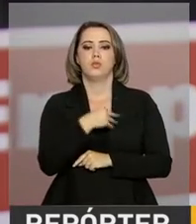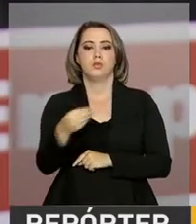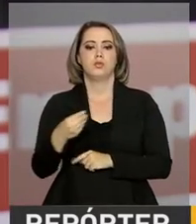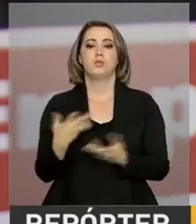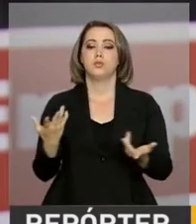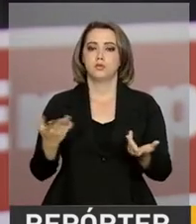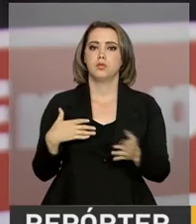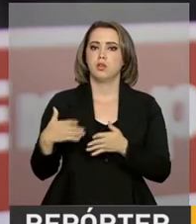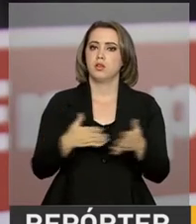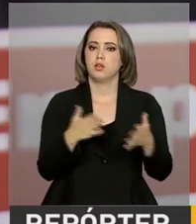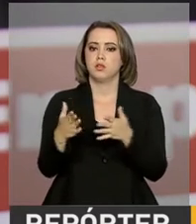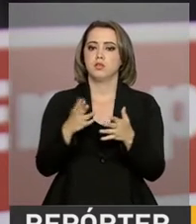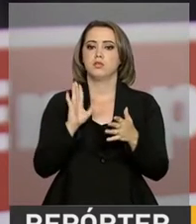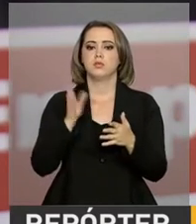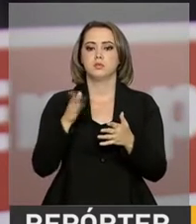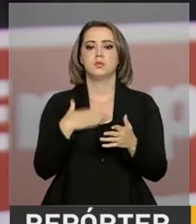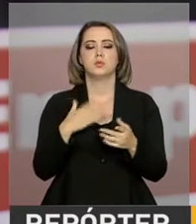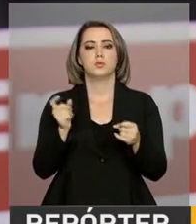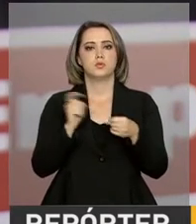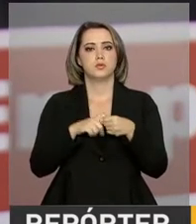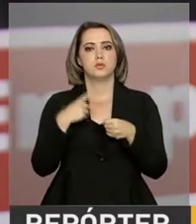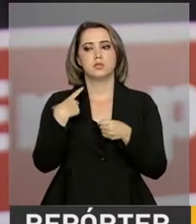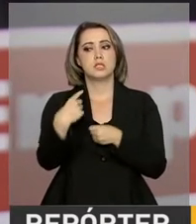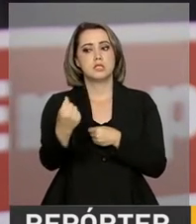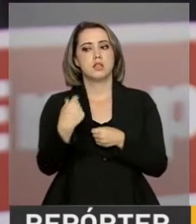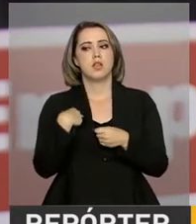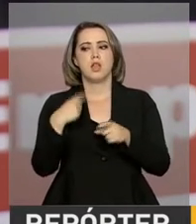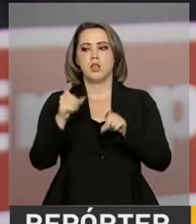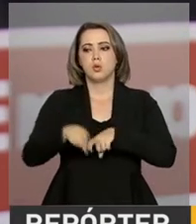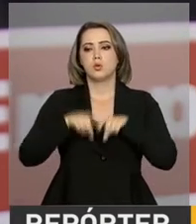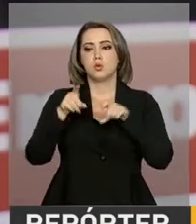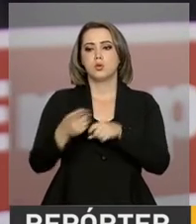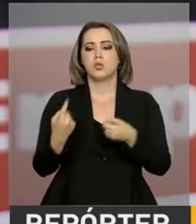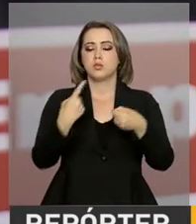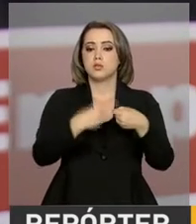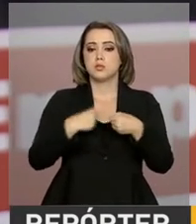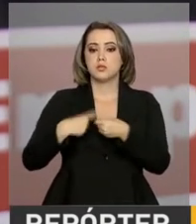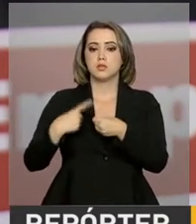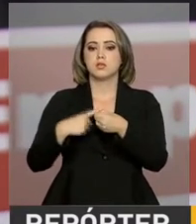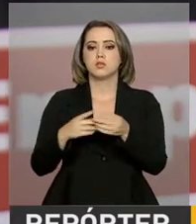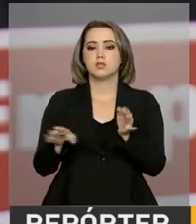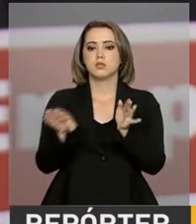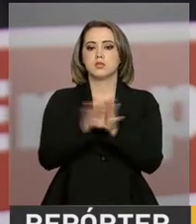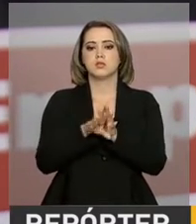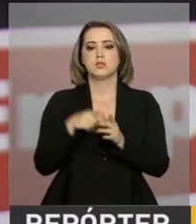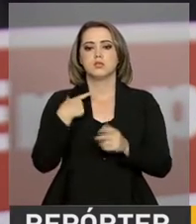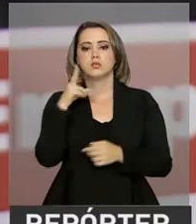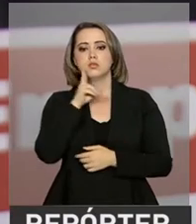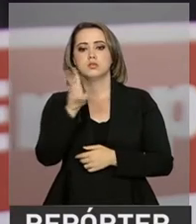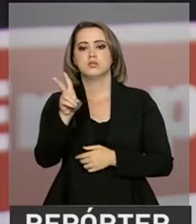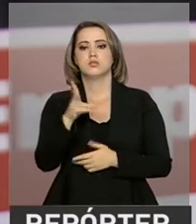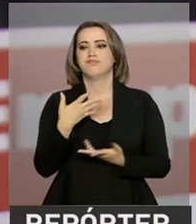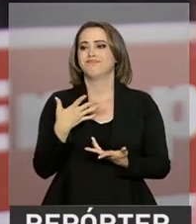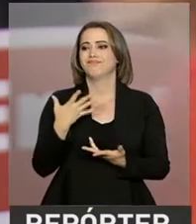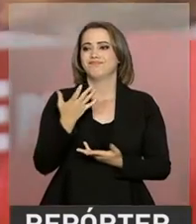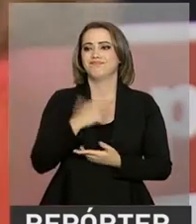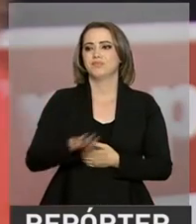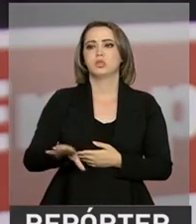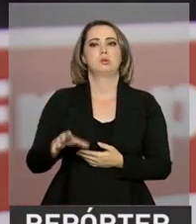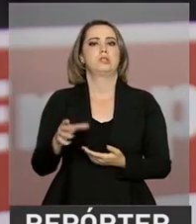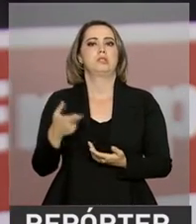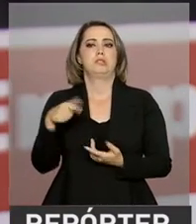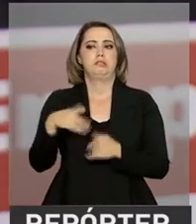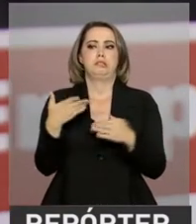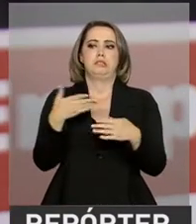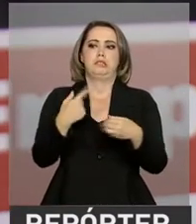acabei fazendo o caminho de muitos jovens fazem sair do interior e ir pra cidade quando eu cheguei no incêndio da república que o ali não era pra mim que